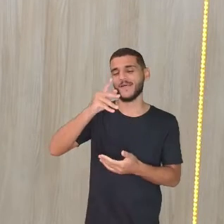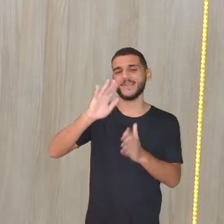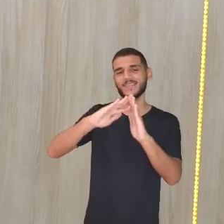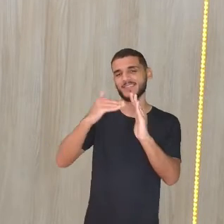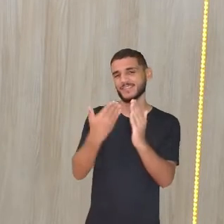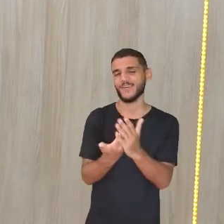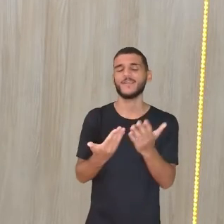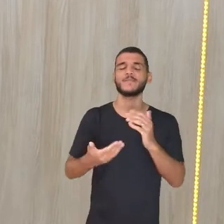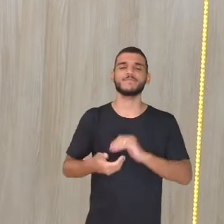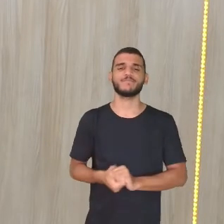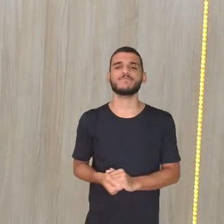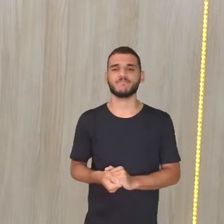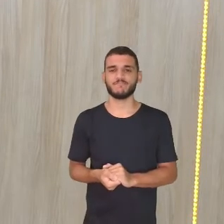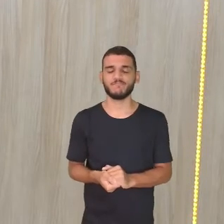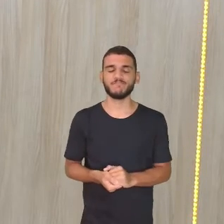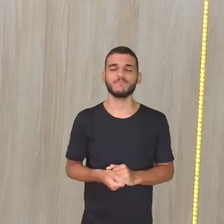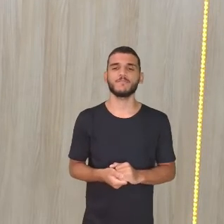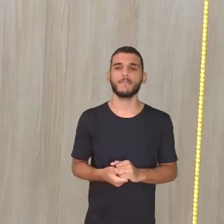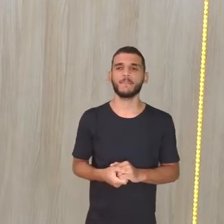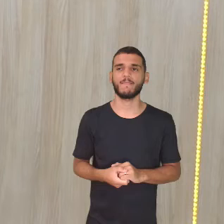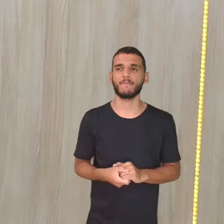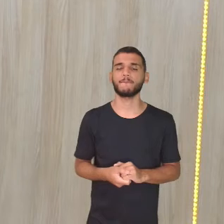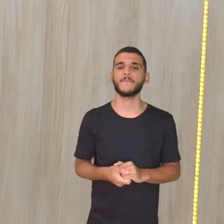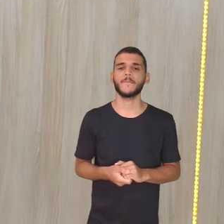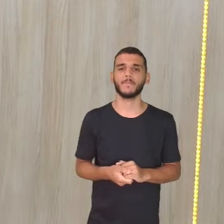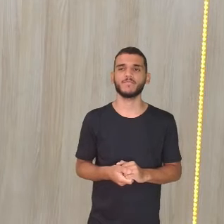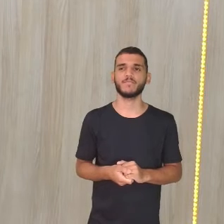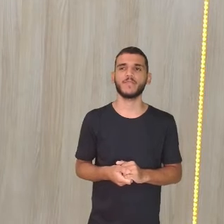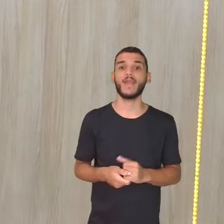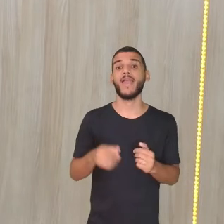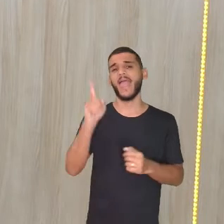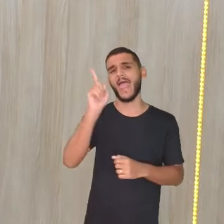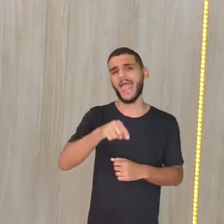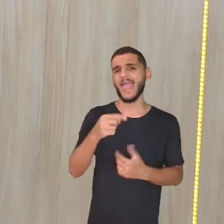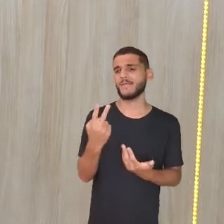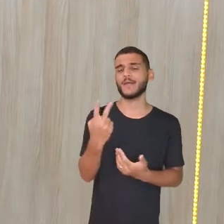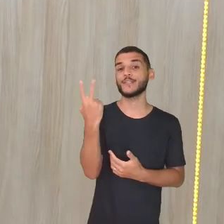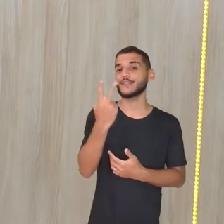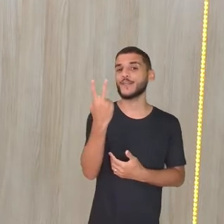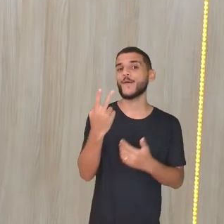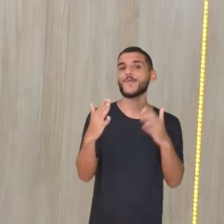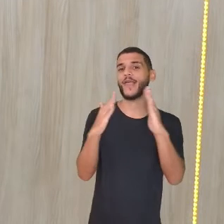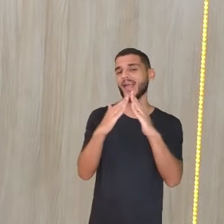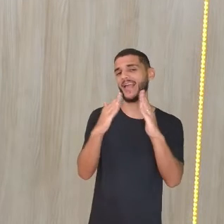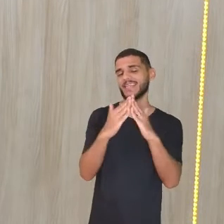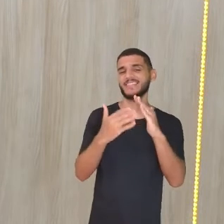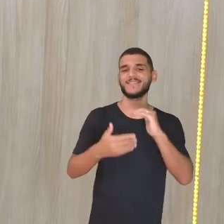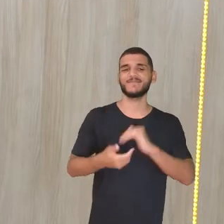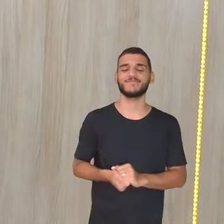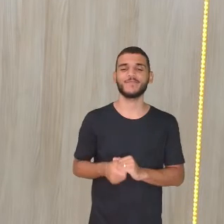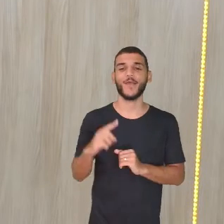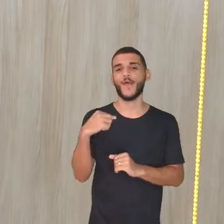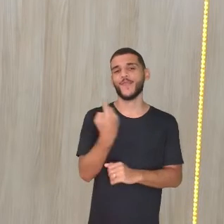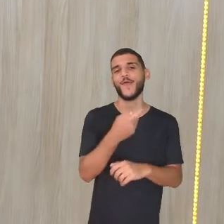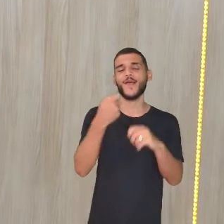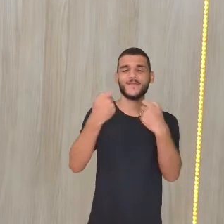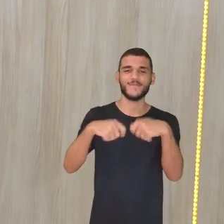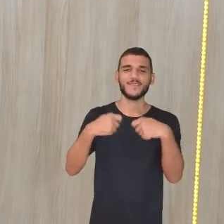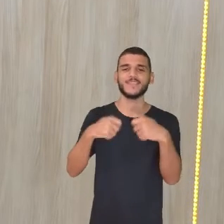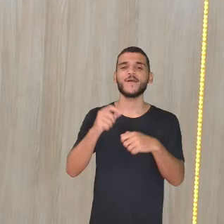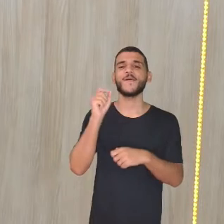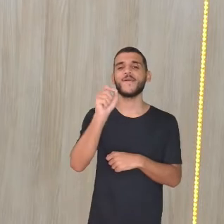mesmo e a escola representa isso. Segunda casa, não é? É a nossa segunda casa. E precisamos